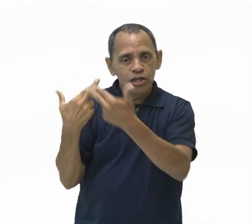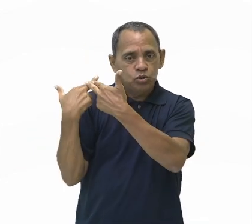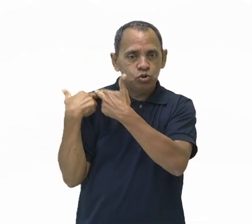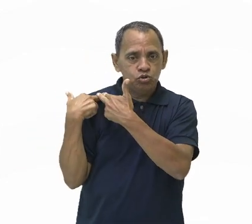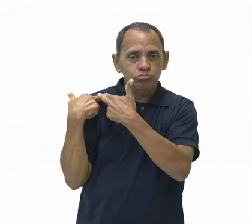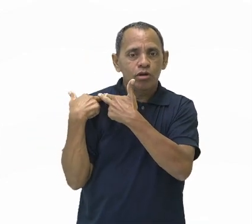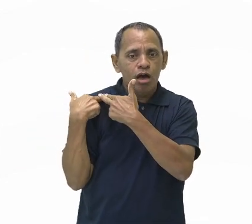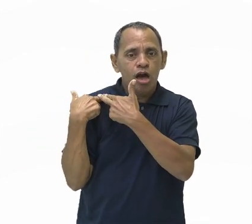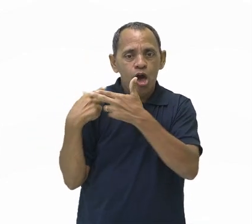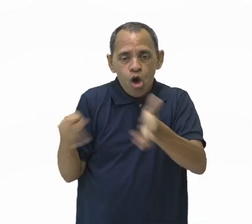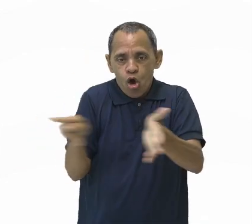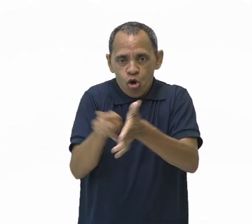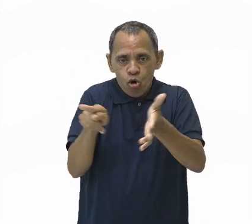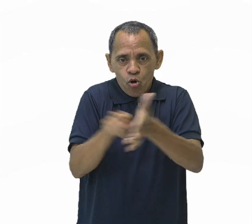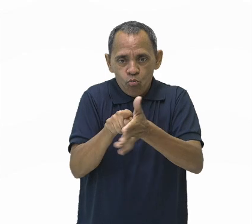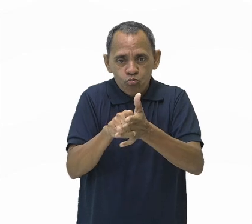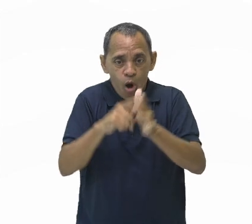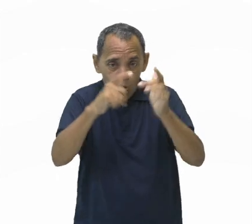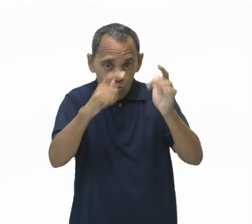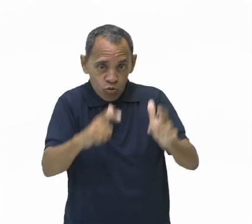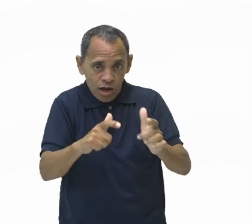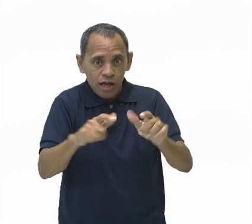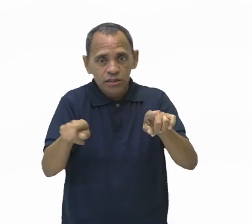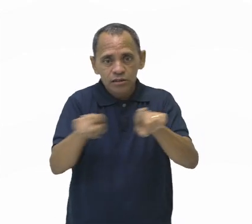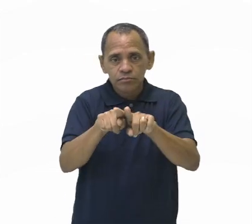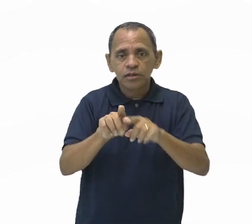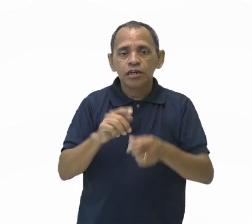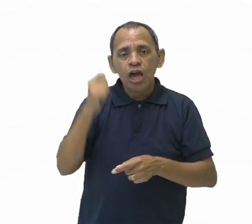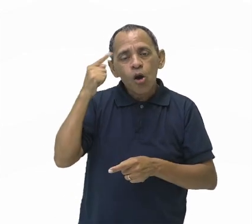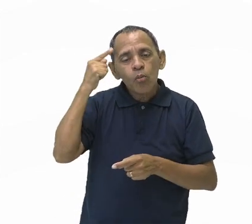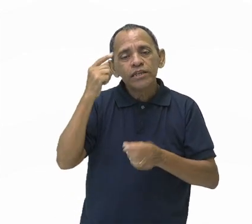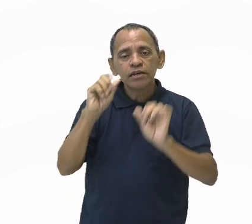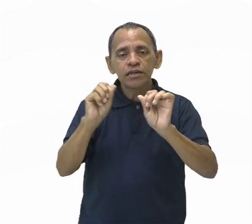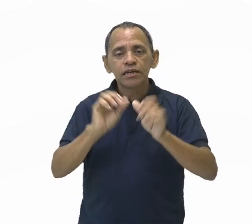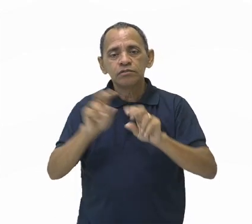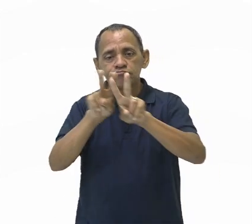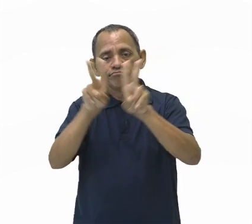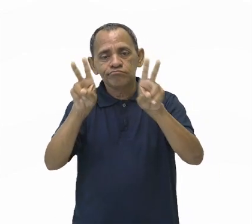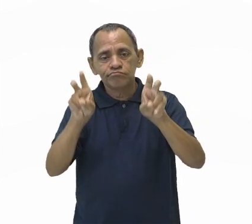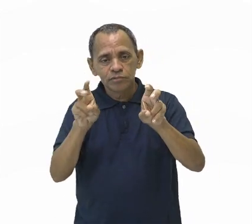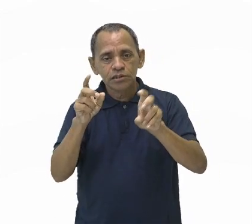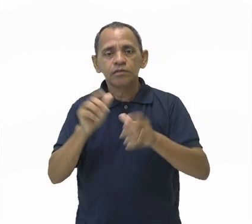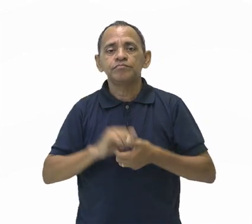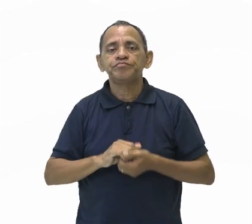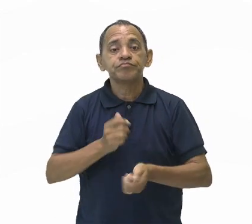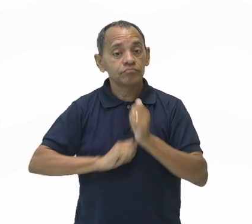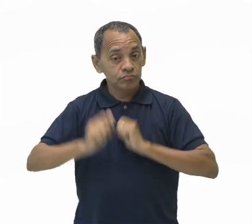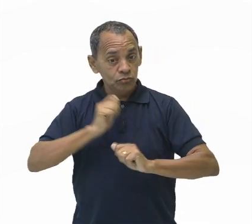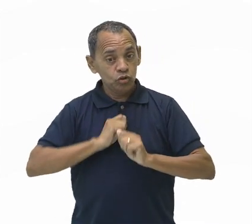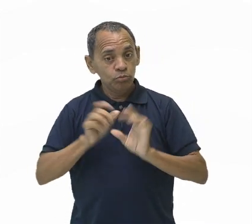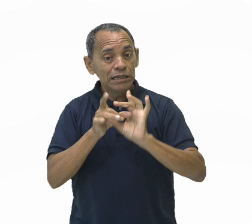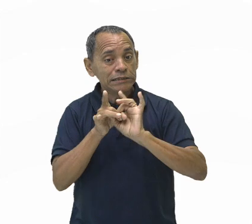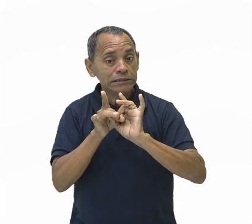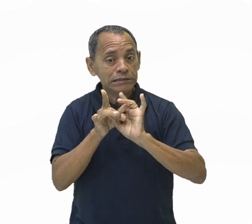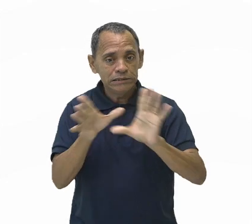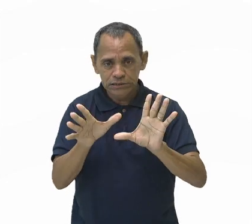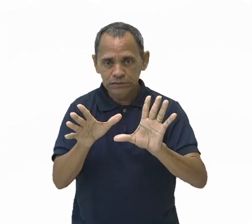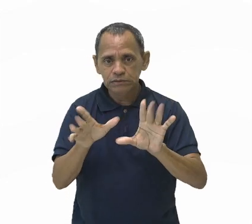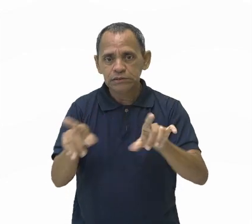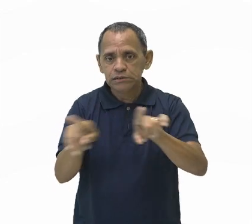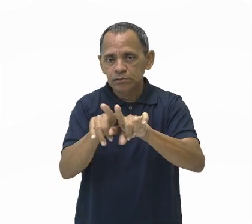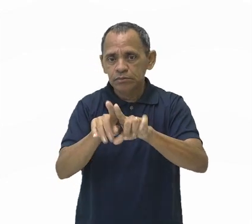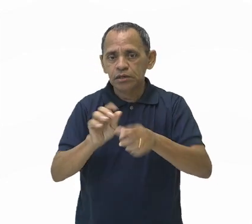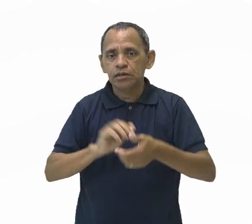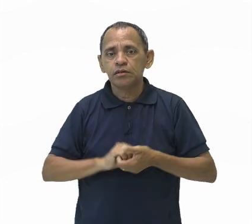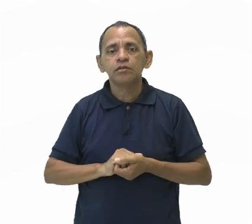diretamente relacionada, conceitualmente relacionada, pessoal, à questão da economia liberal, né, do liberalismo, né, quando você tem a